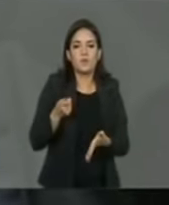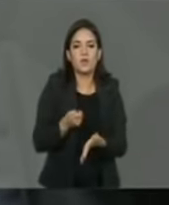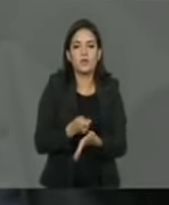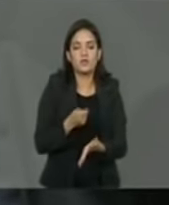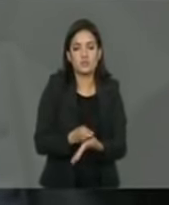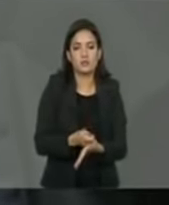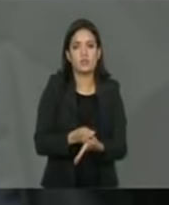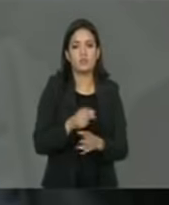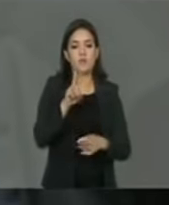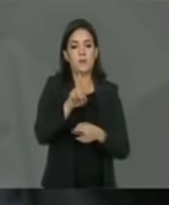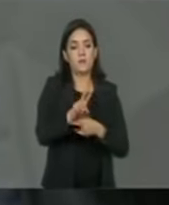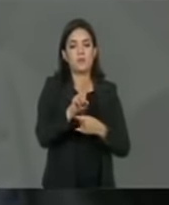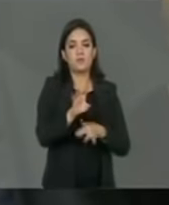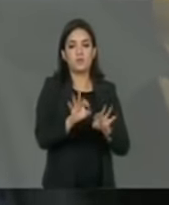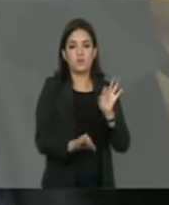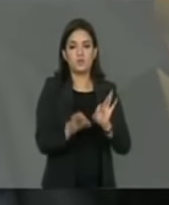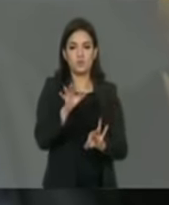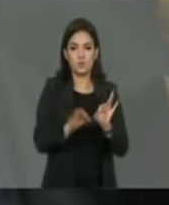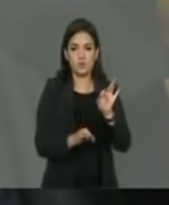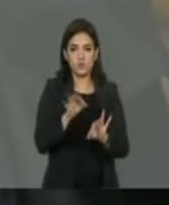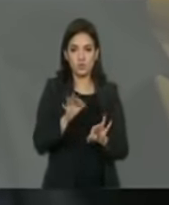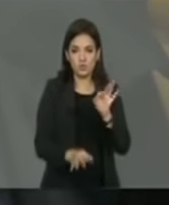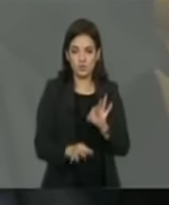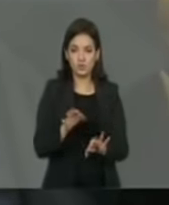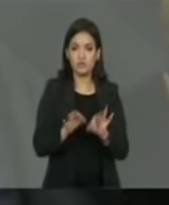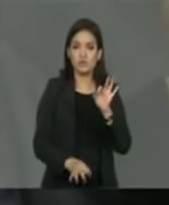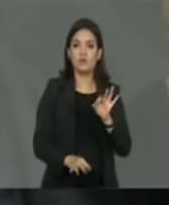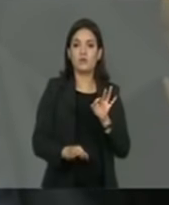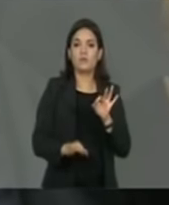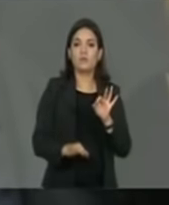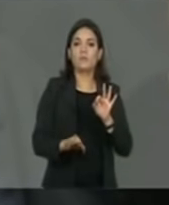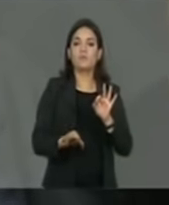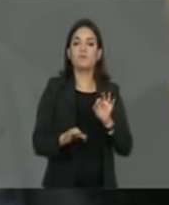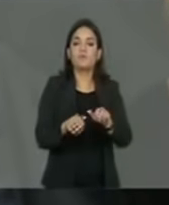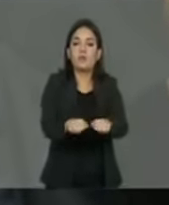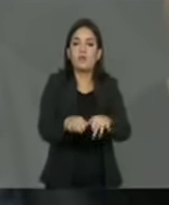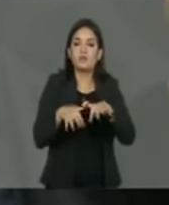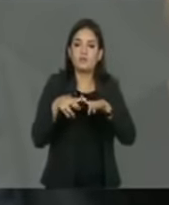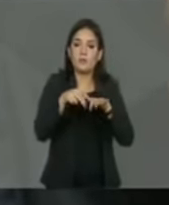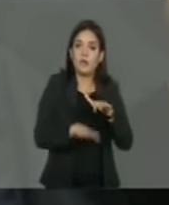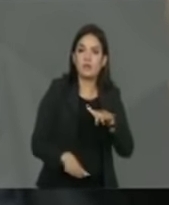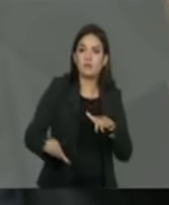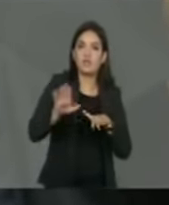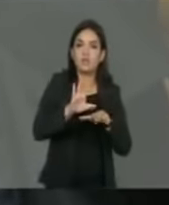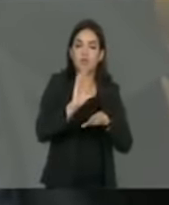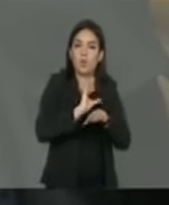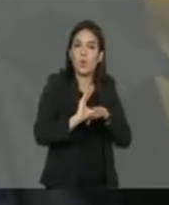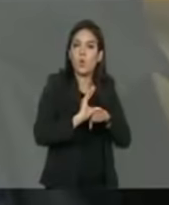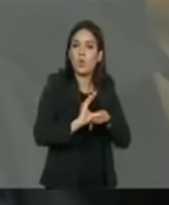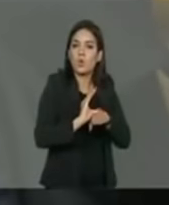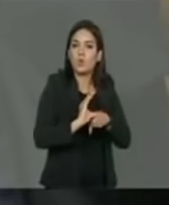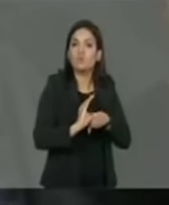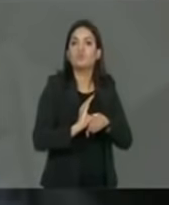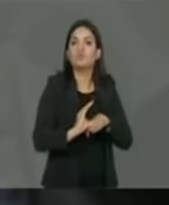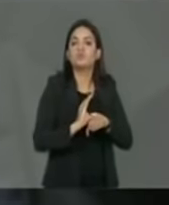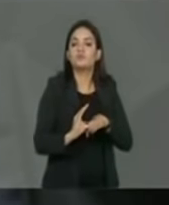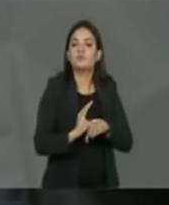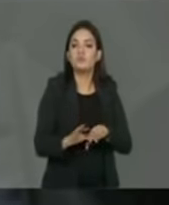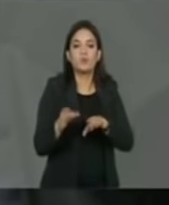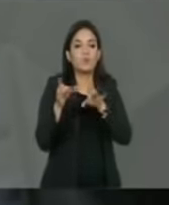proteção jurídica que a assembléia nacional constituinte sobre kan na quinta e dispensou